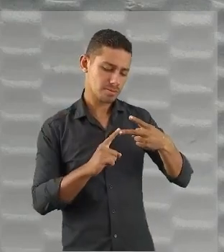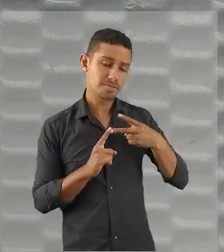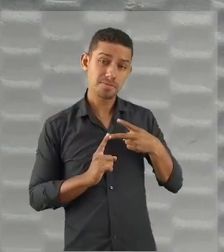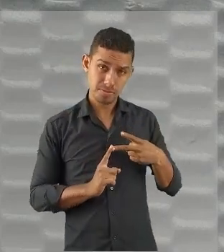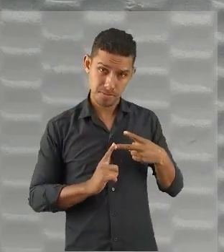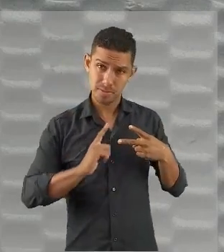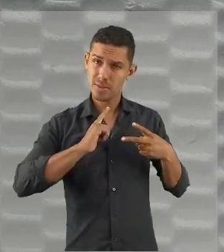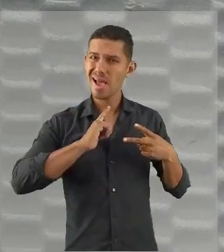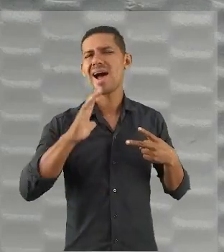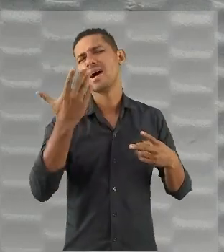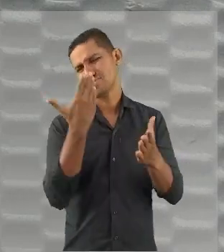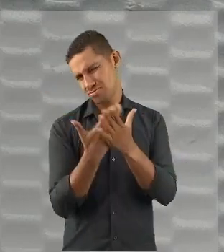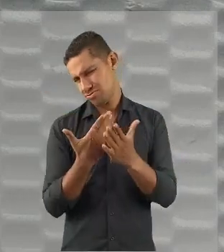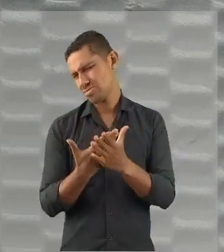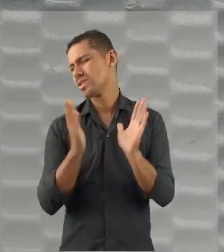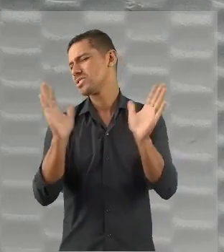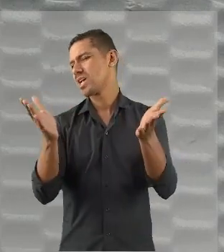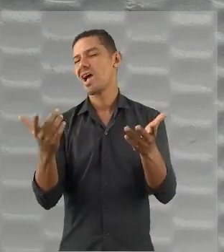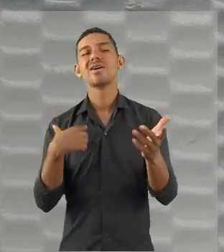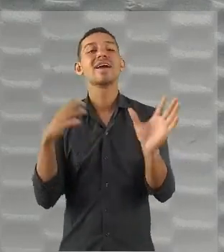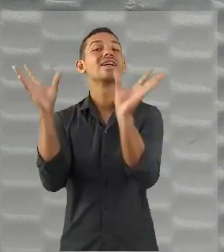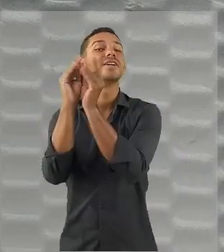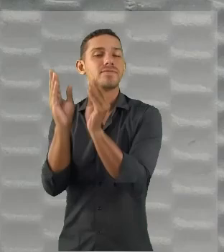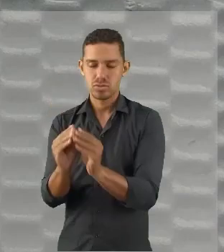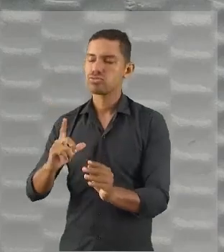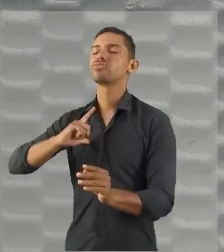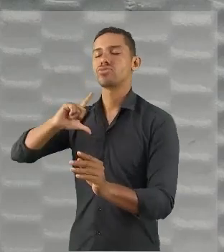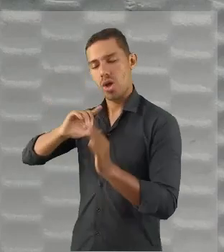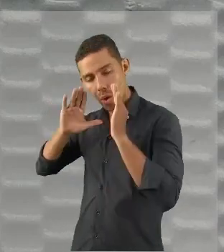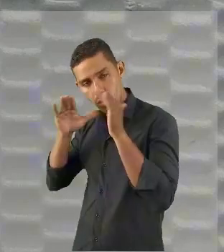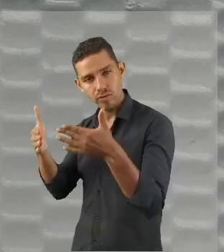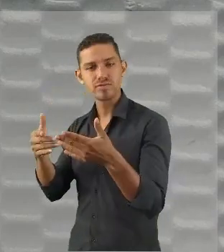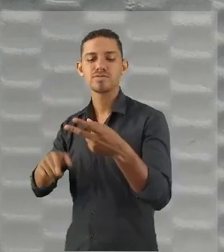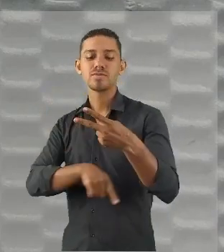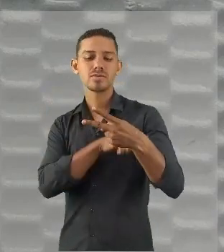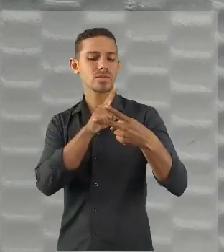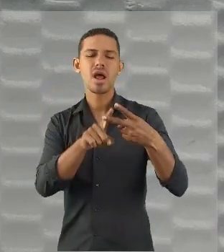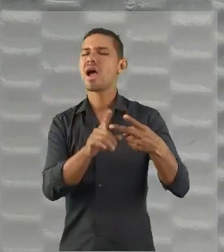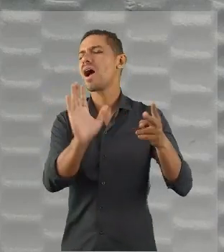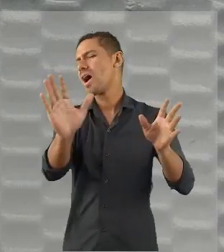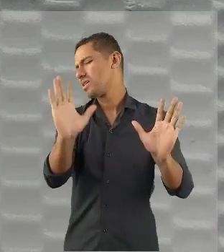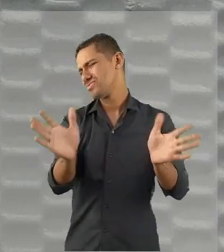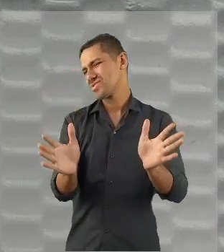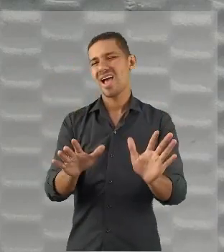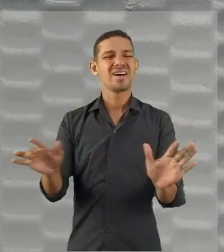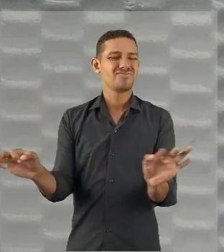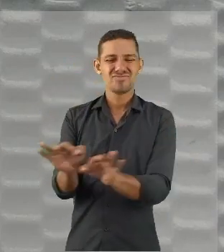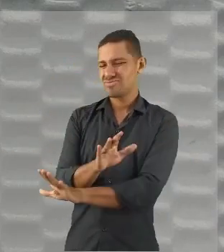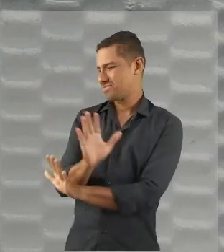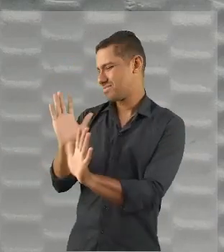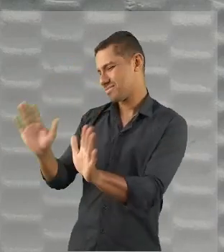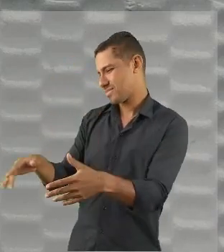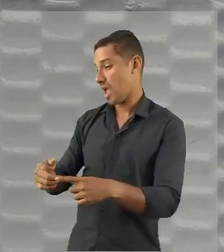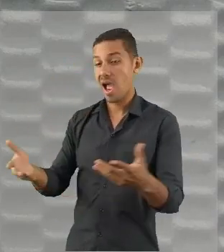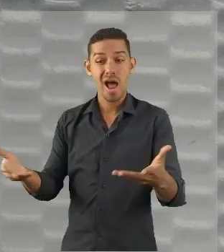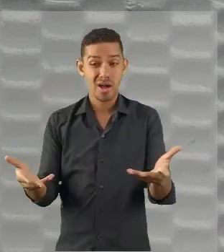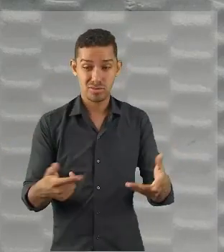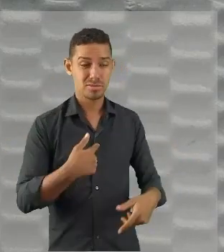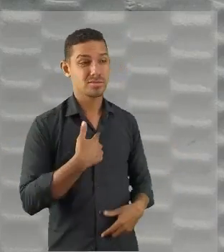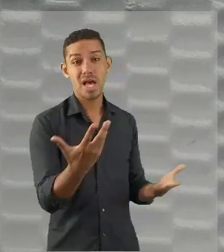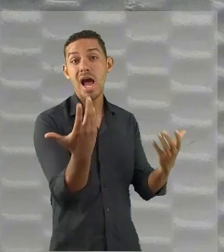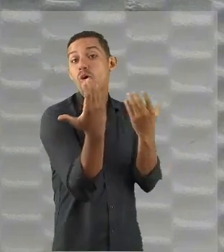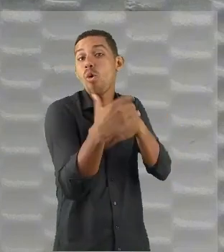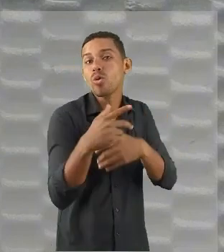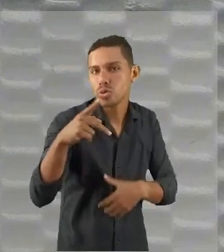lá. Ah, eu já estudei para o vestibular, eu quero só a revisão mesmo, tem vídeo para você lá. Ah, eu já passei dessa fase e eu quero agora fazer